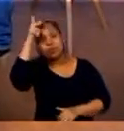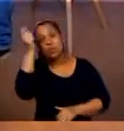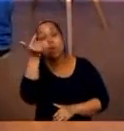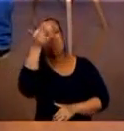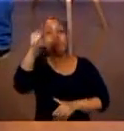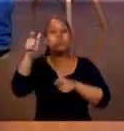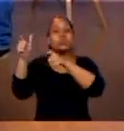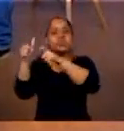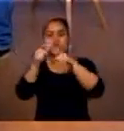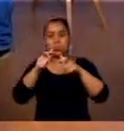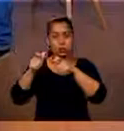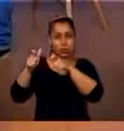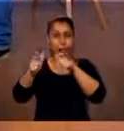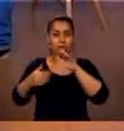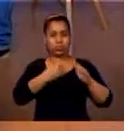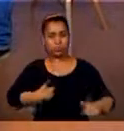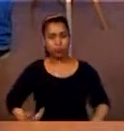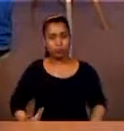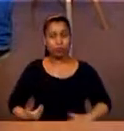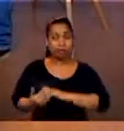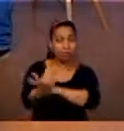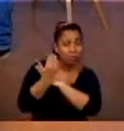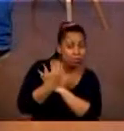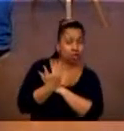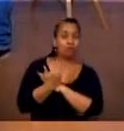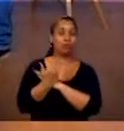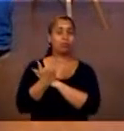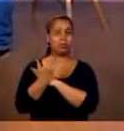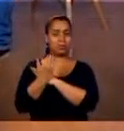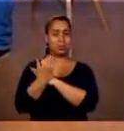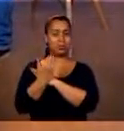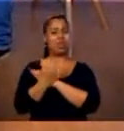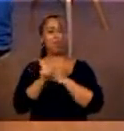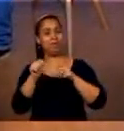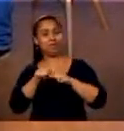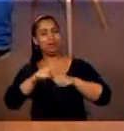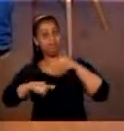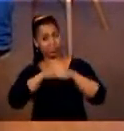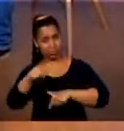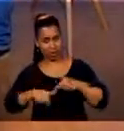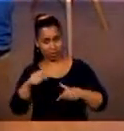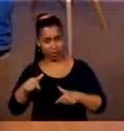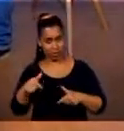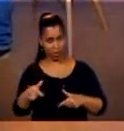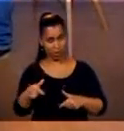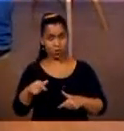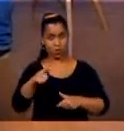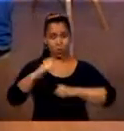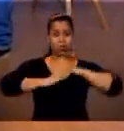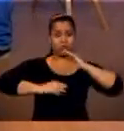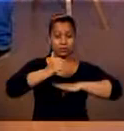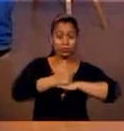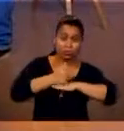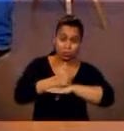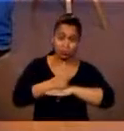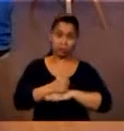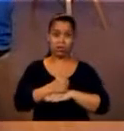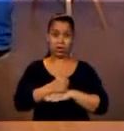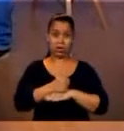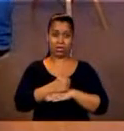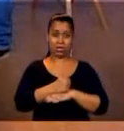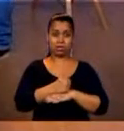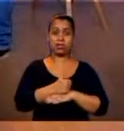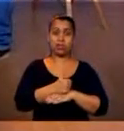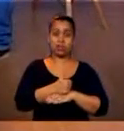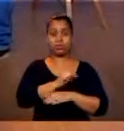outros tipos de organizações que ajudam a realizar esse trabalho? Quando vocês se profissionalizam, quando você